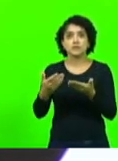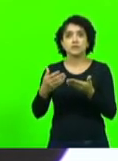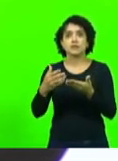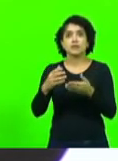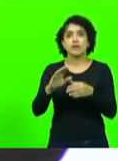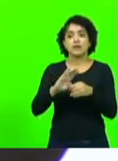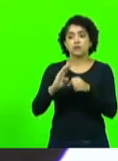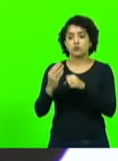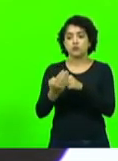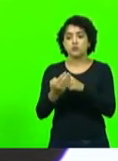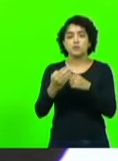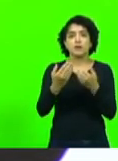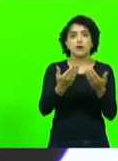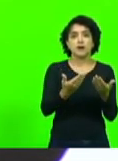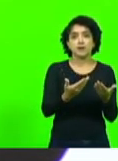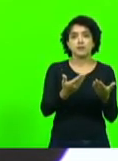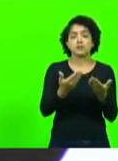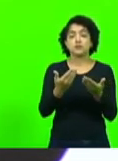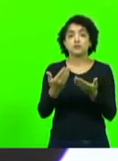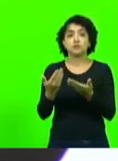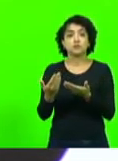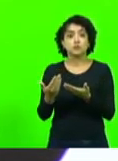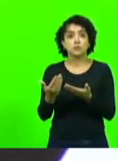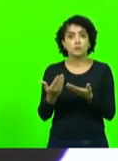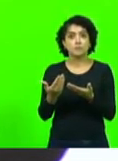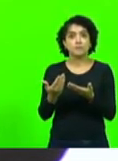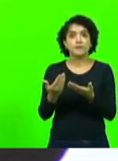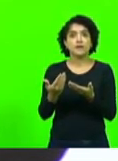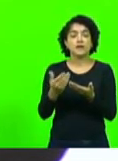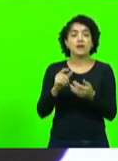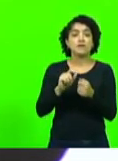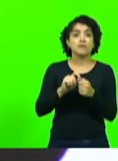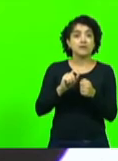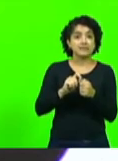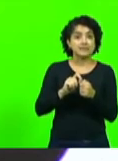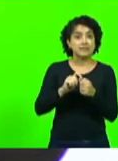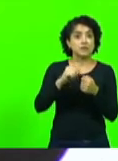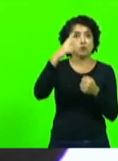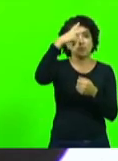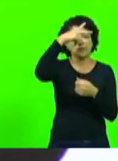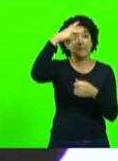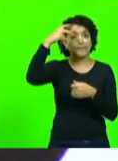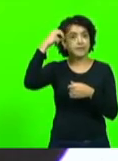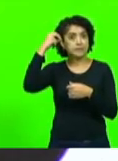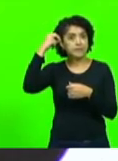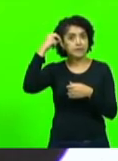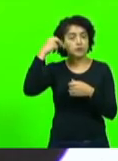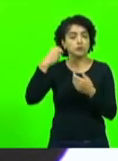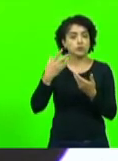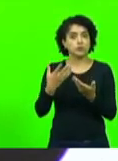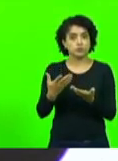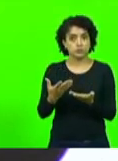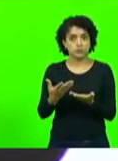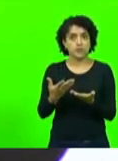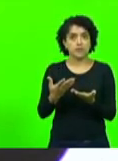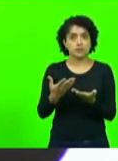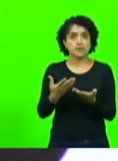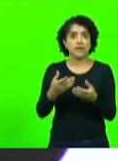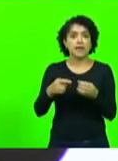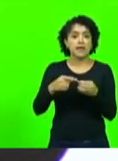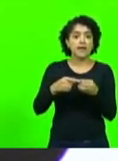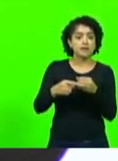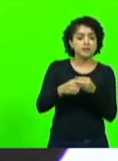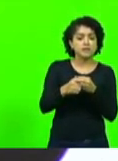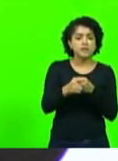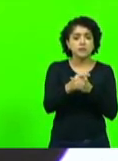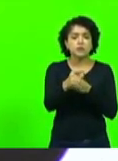Itopava, no sentido de fazer com que a prefeitura fosse interiorizada